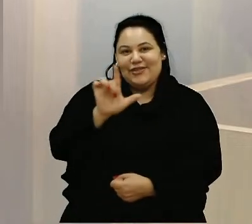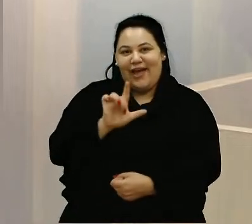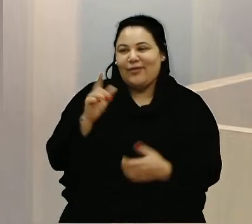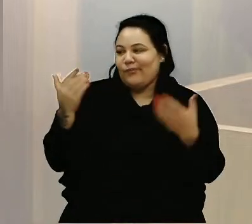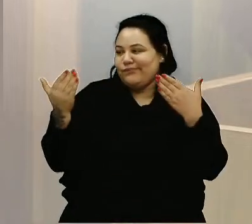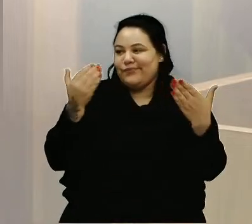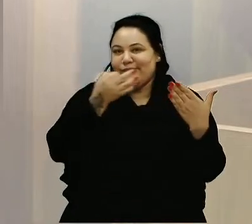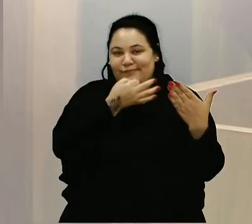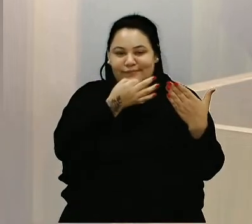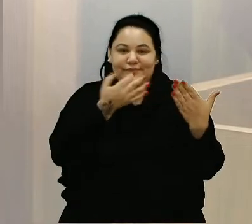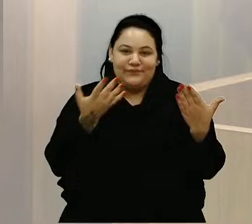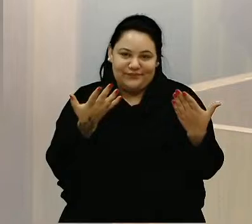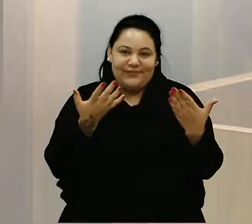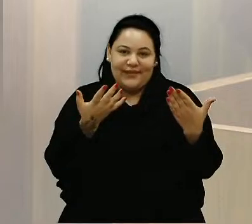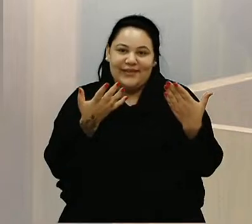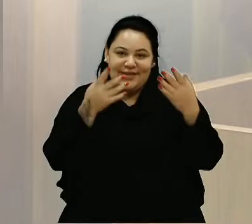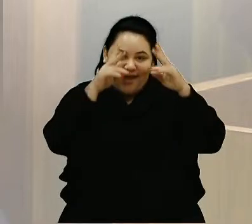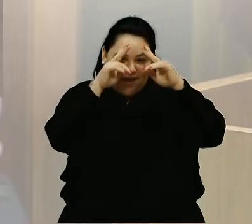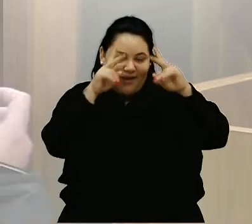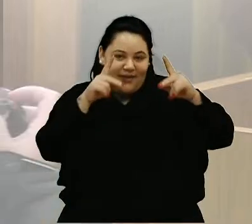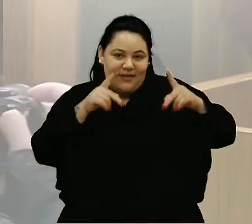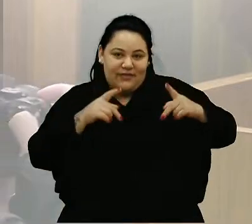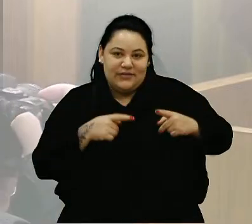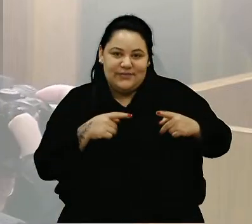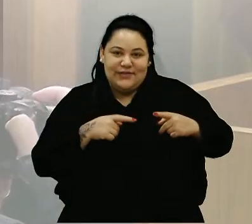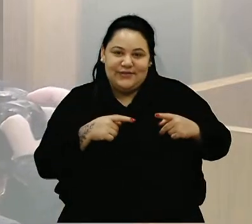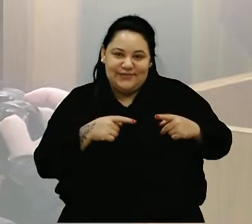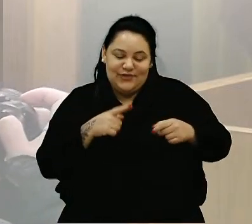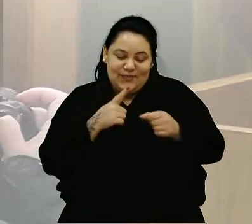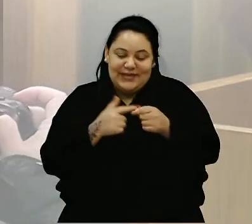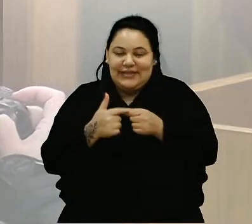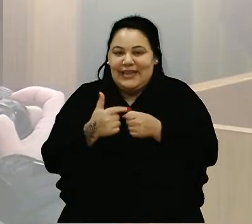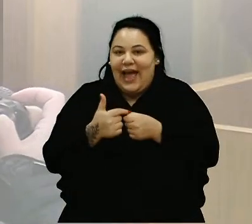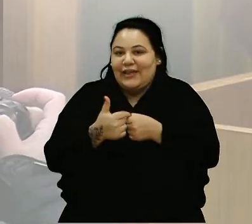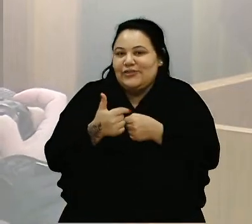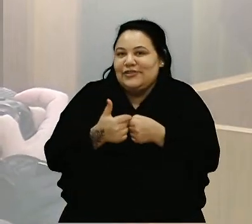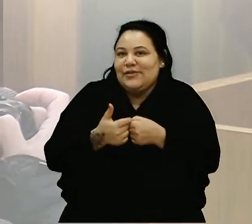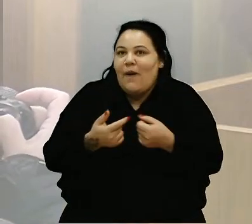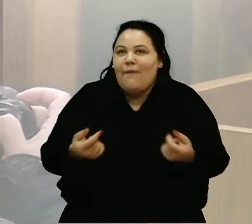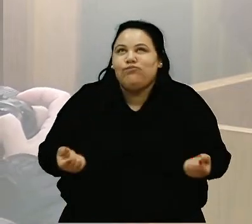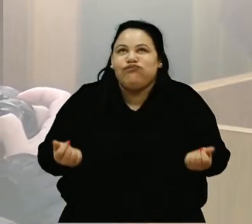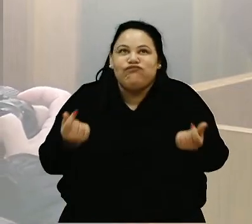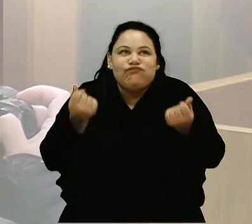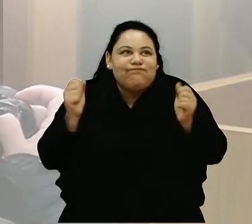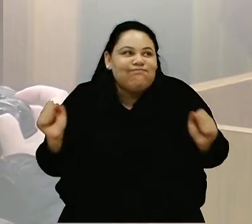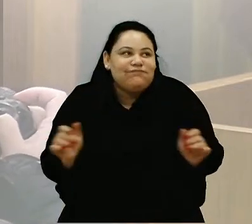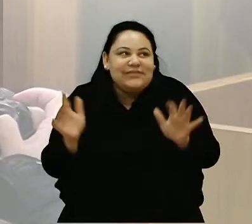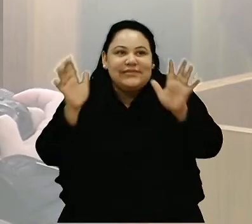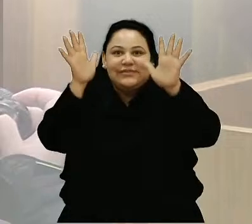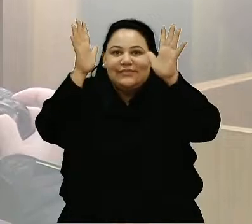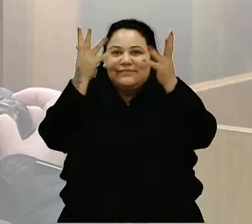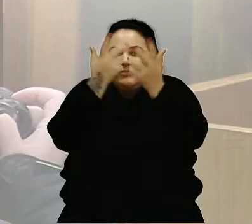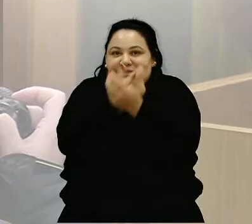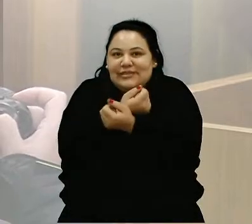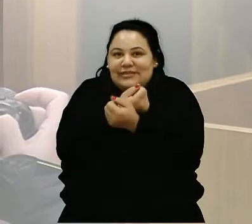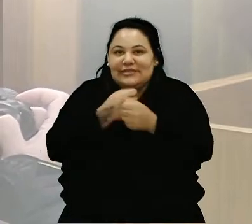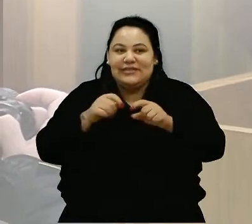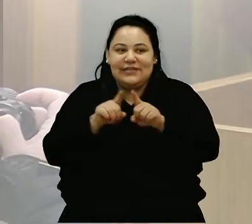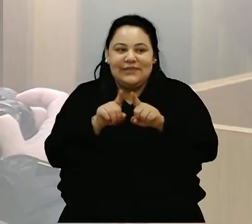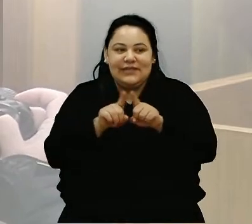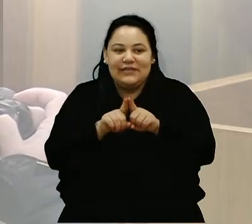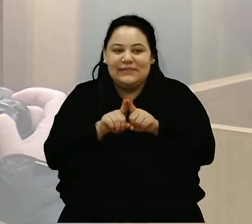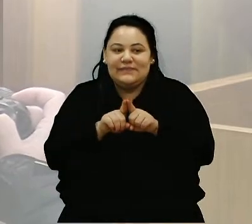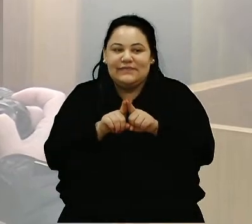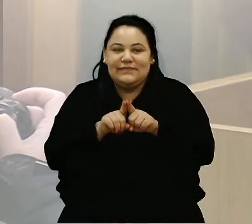E termos esse reconhecimento de uma cidade tão pujante, uma cidade que brilha principalmente pela sua indústria, onde tenho certeza